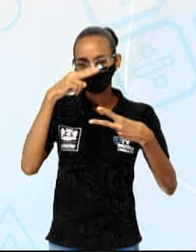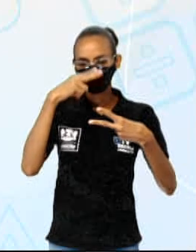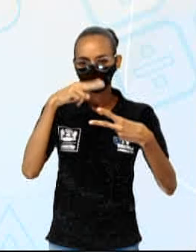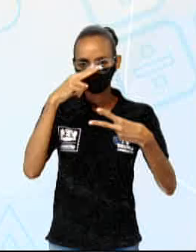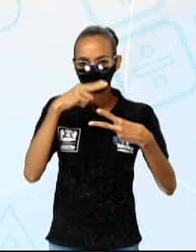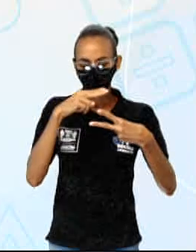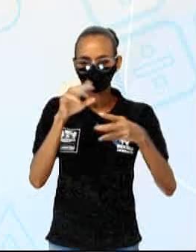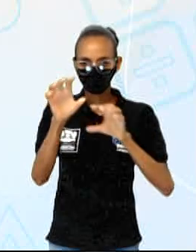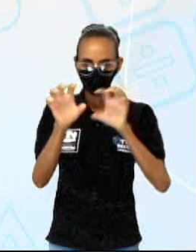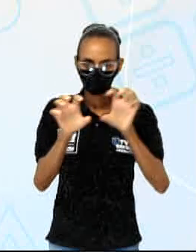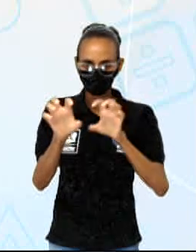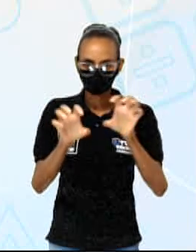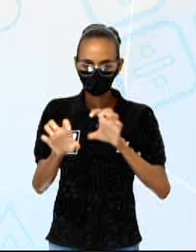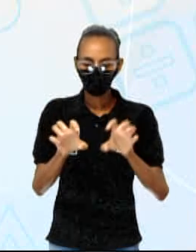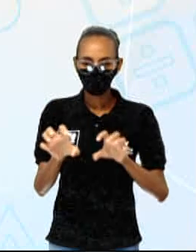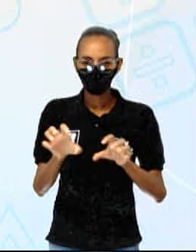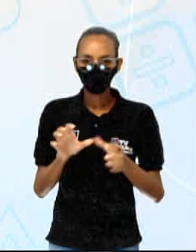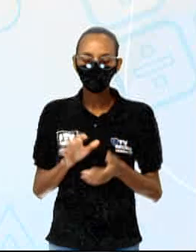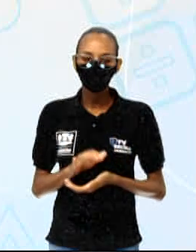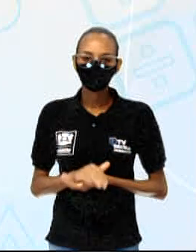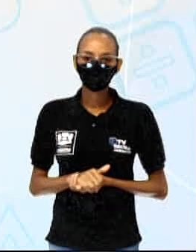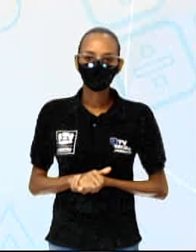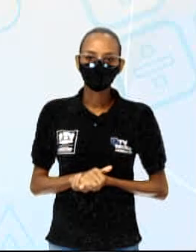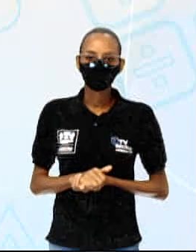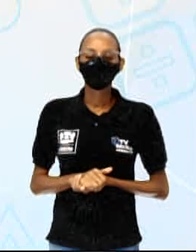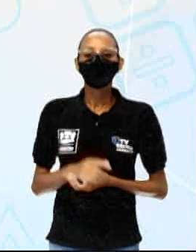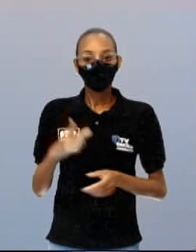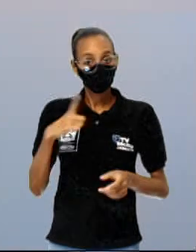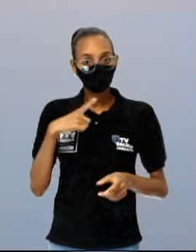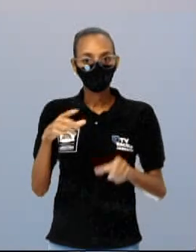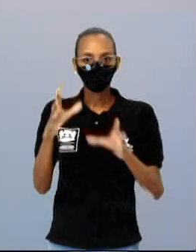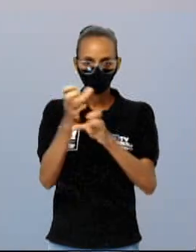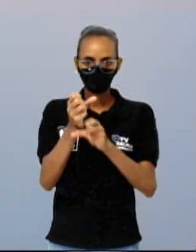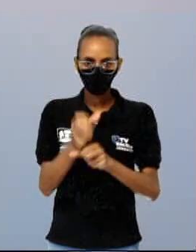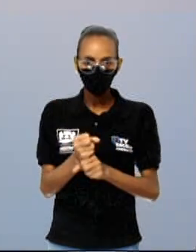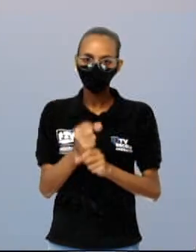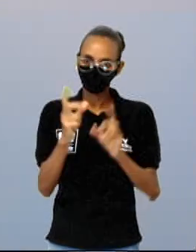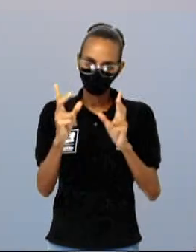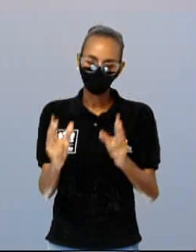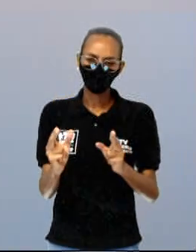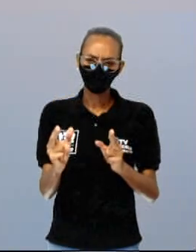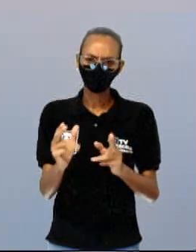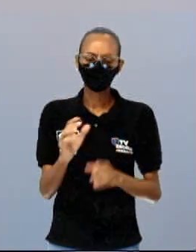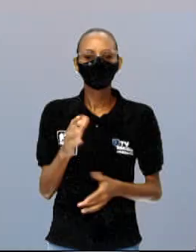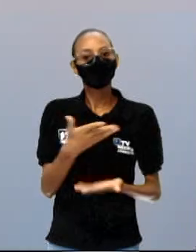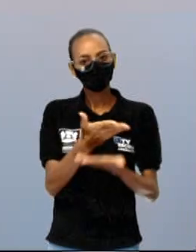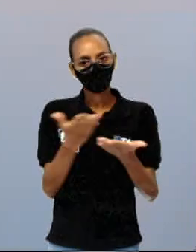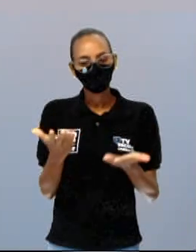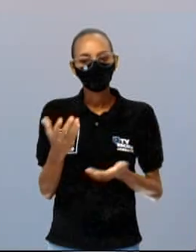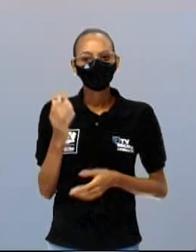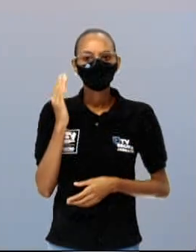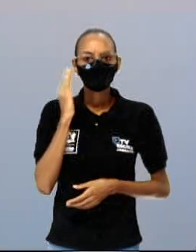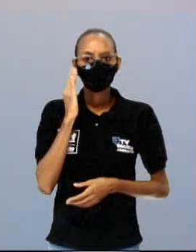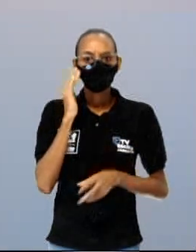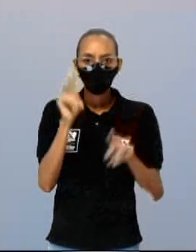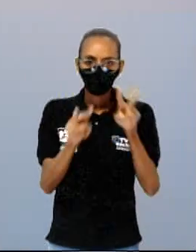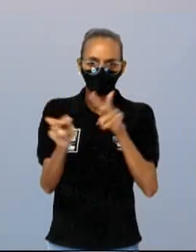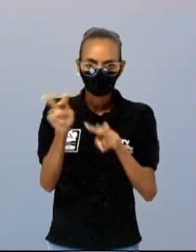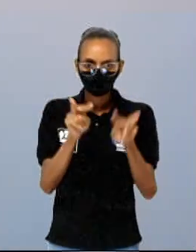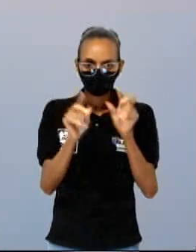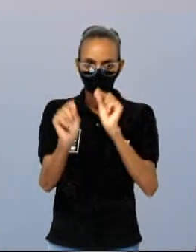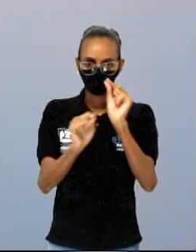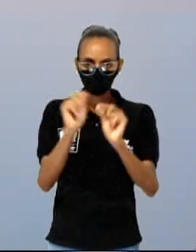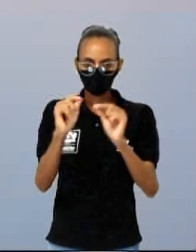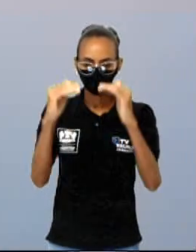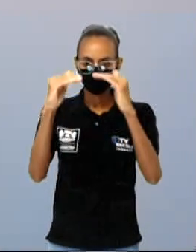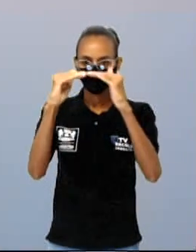congruentes, ou seja, tem a mesma medida. Ok, galera? O que é que a gente observa? Que quando aquelas paralelas R